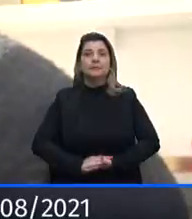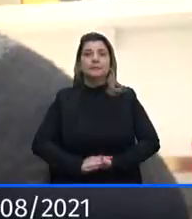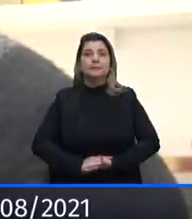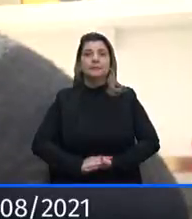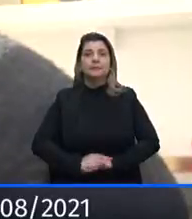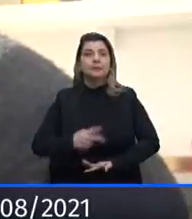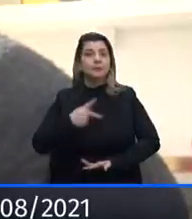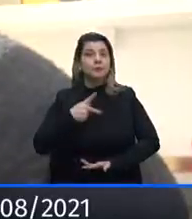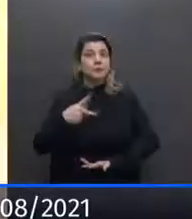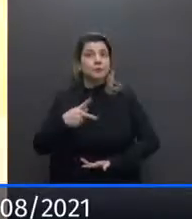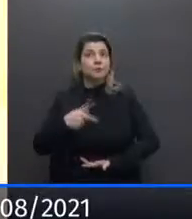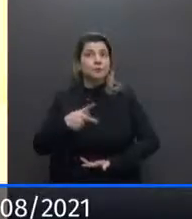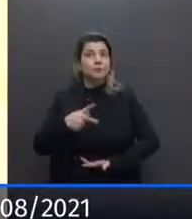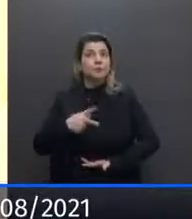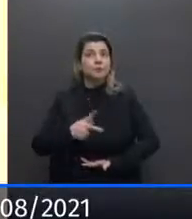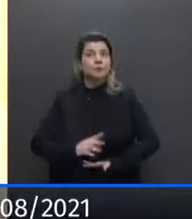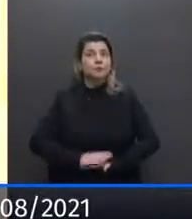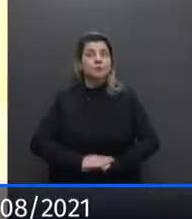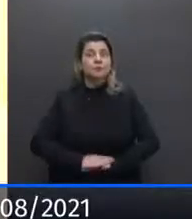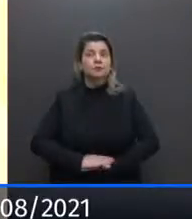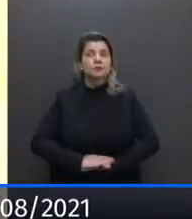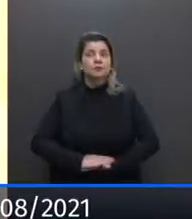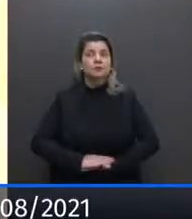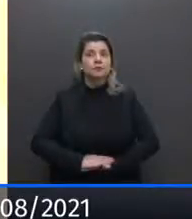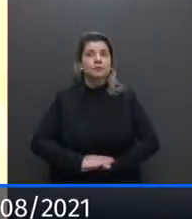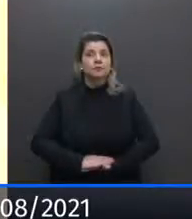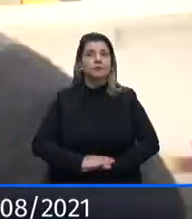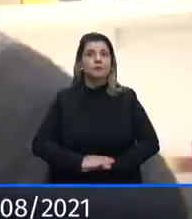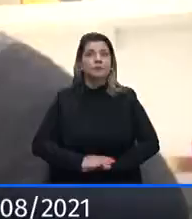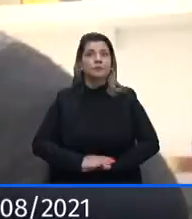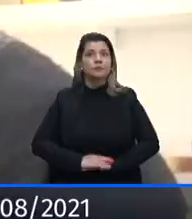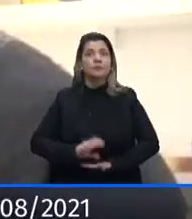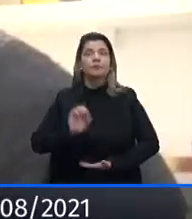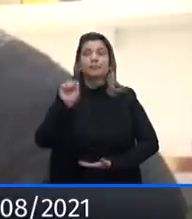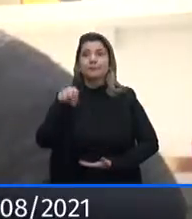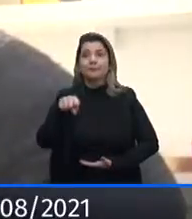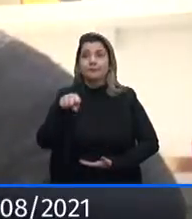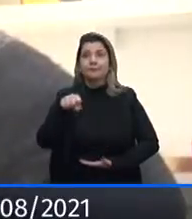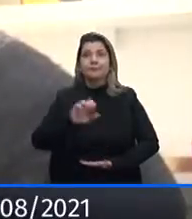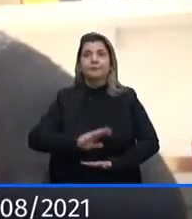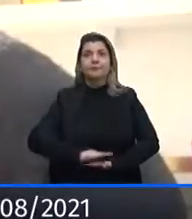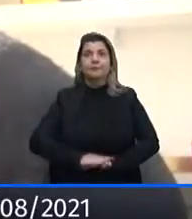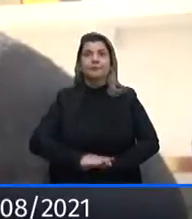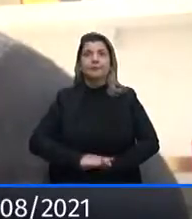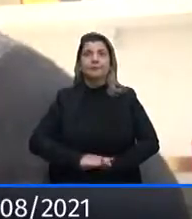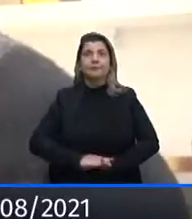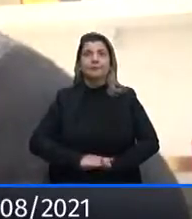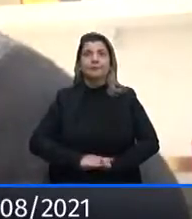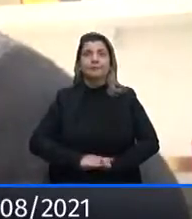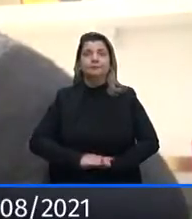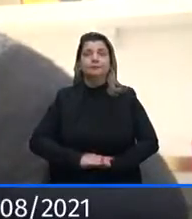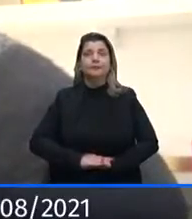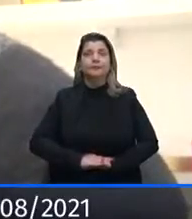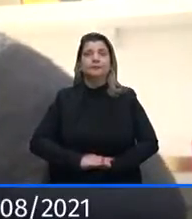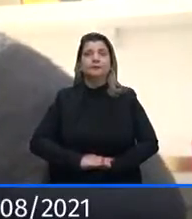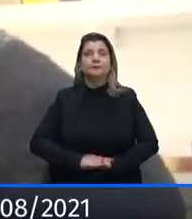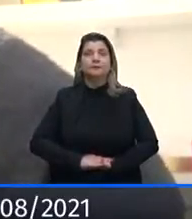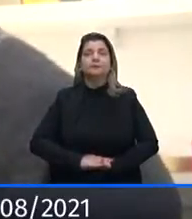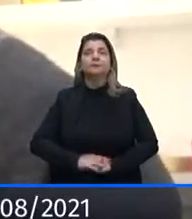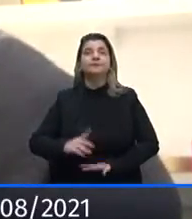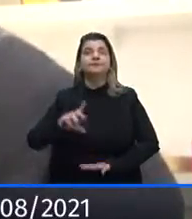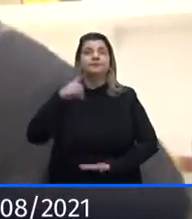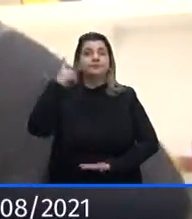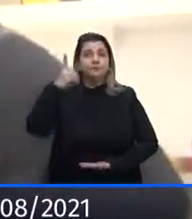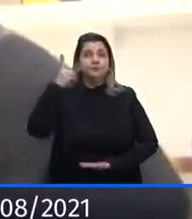presidente. Ok. Conectou aí? Conectou. É, favorável. Esse deputado vota favorável